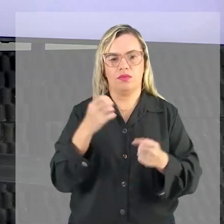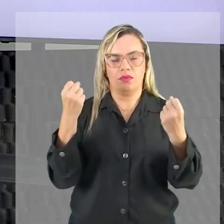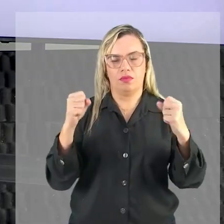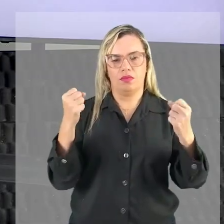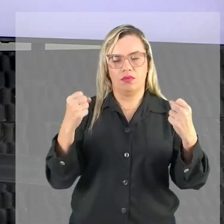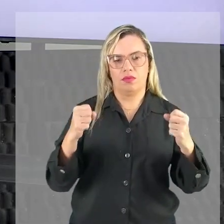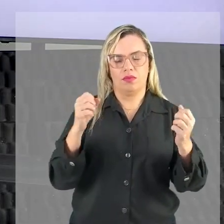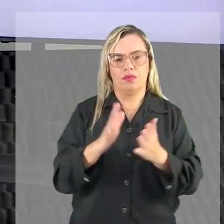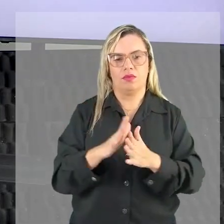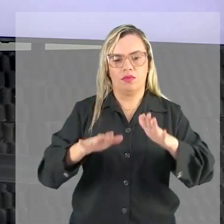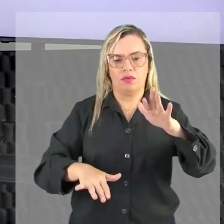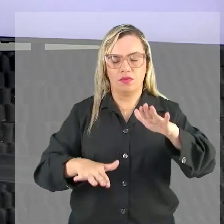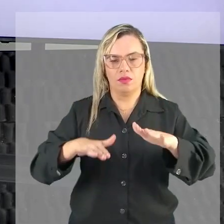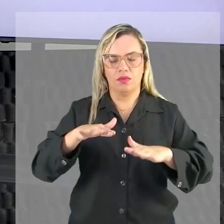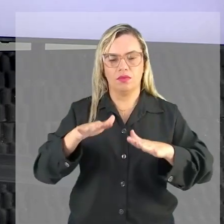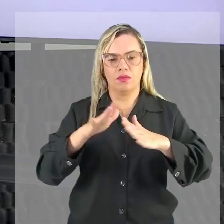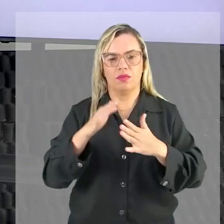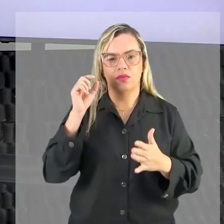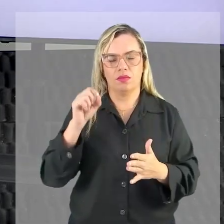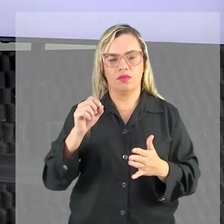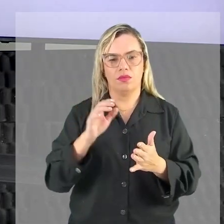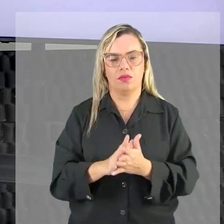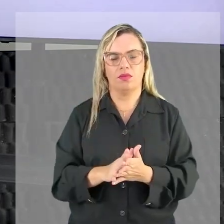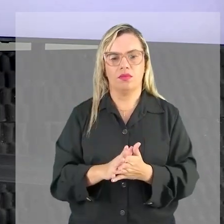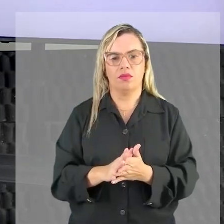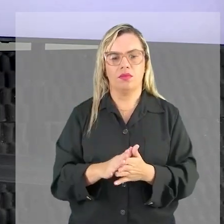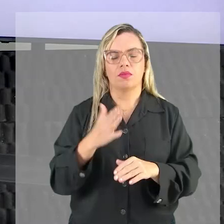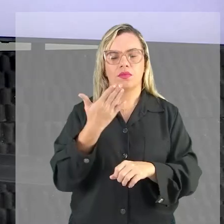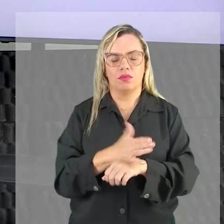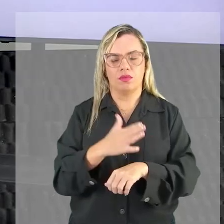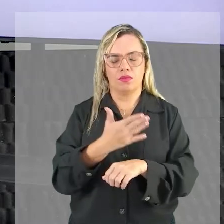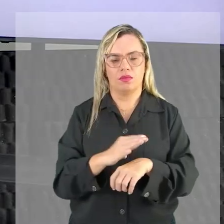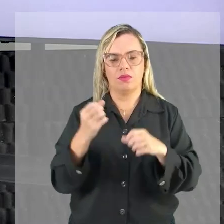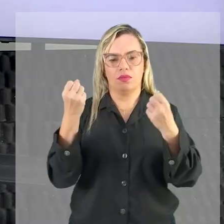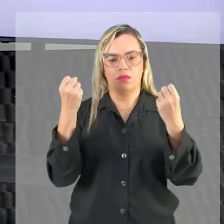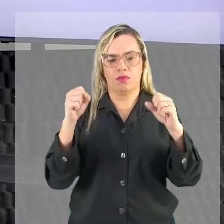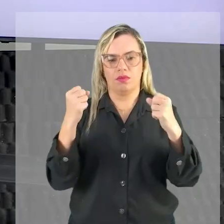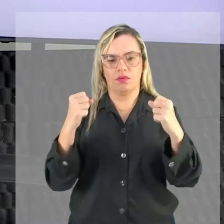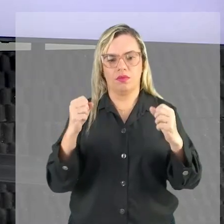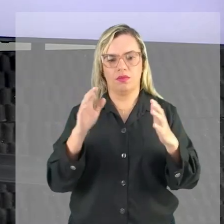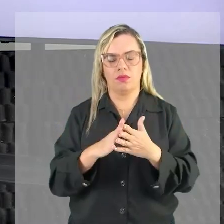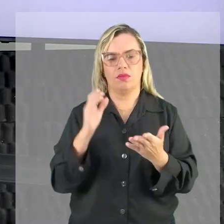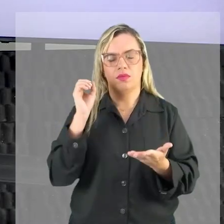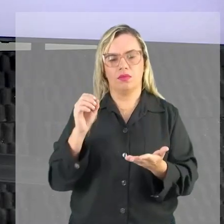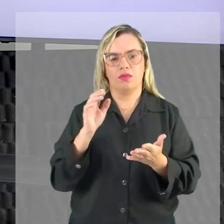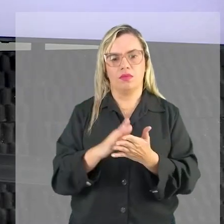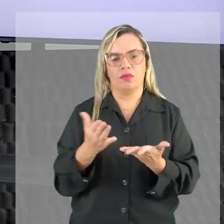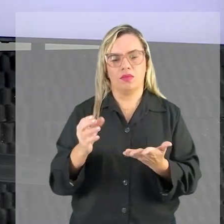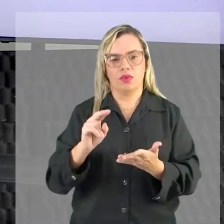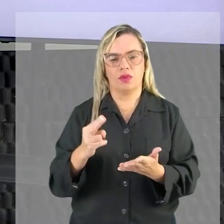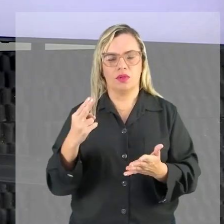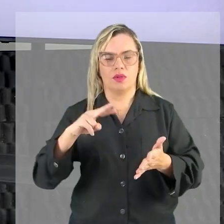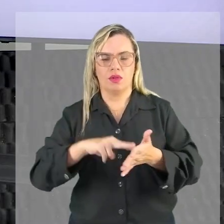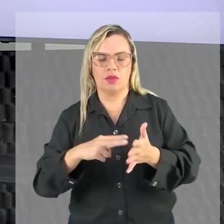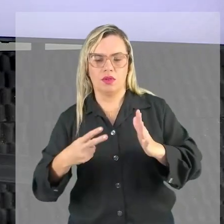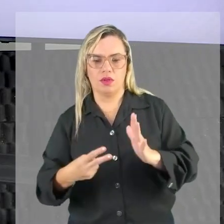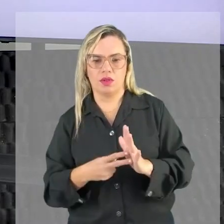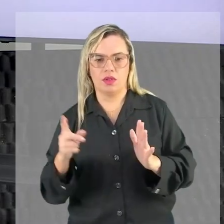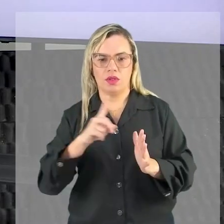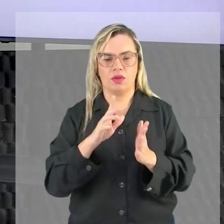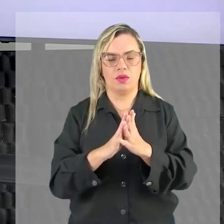intensidade moderada, ele é considerado ativo, ou seja, ele não é um indivíduo